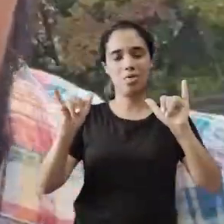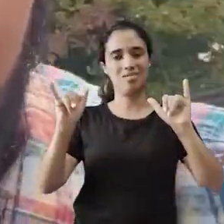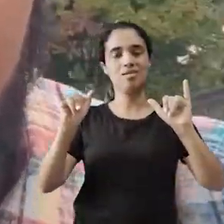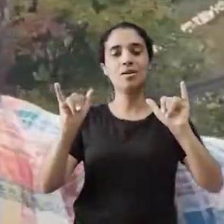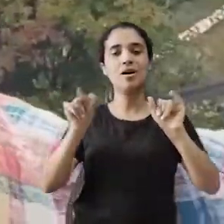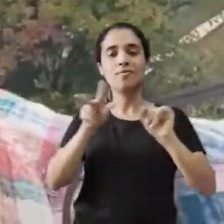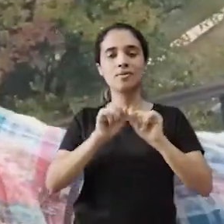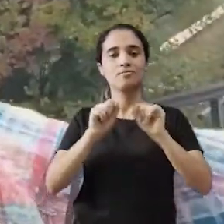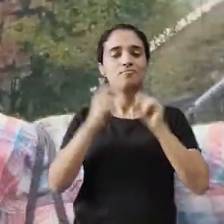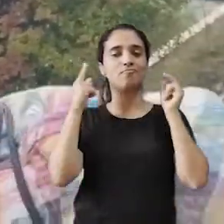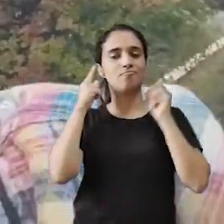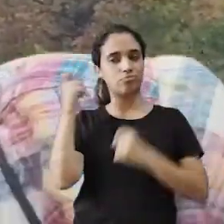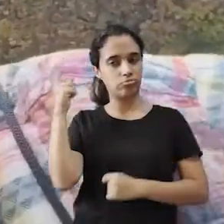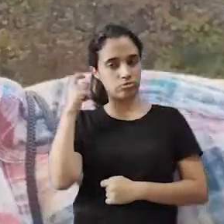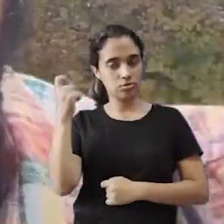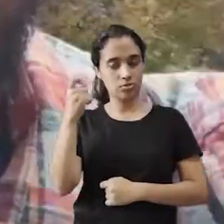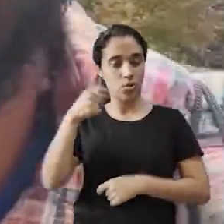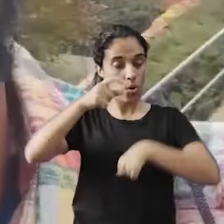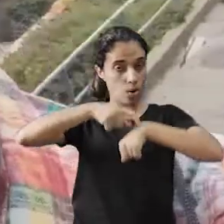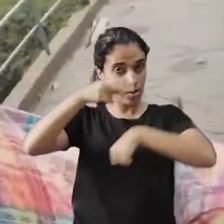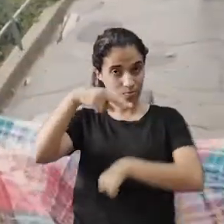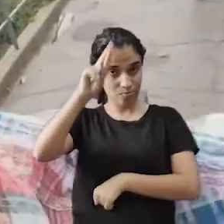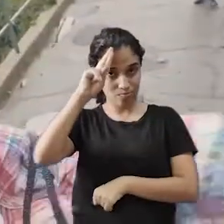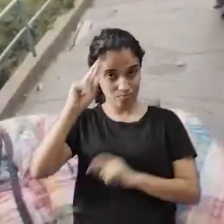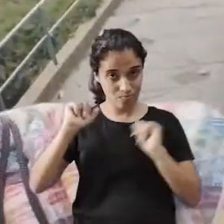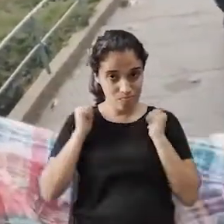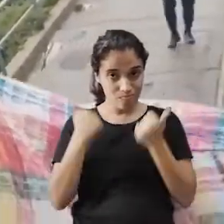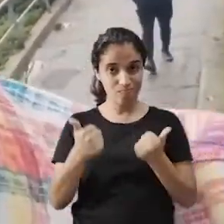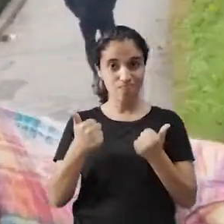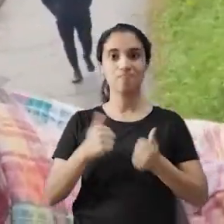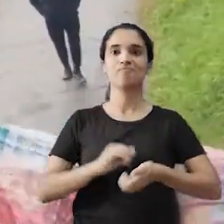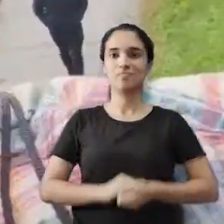vai contemplar isso agora, às 12 horas, tá?